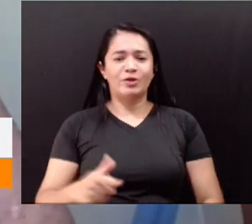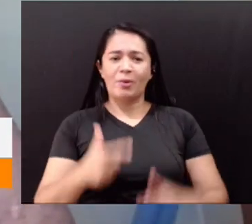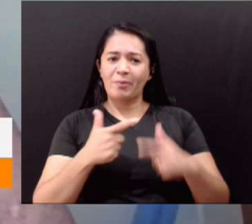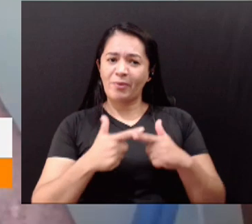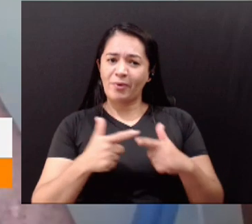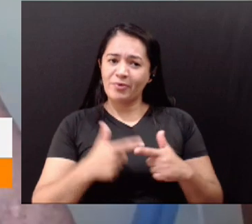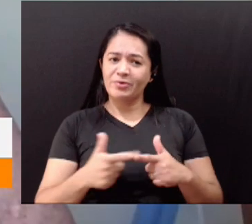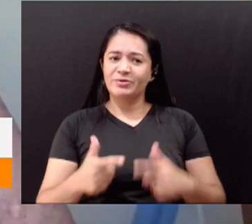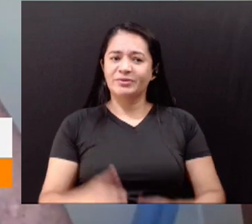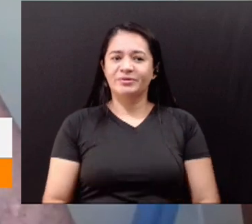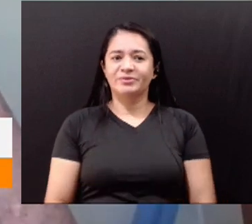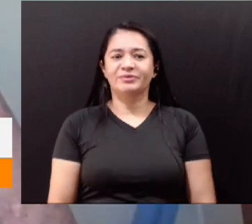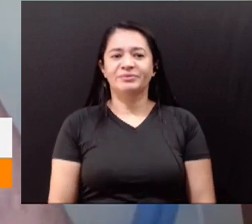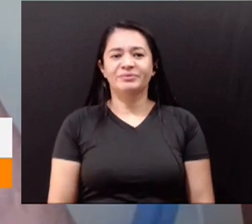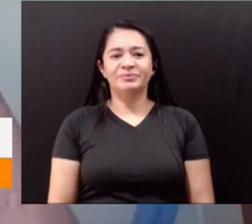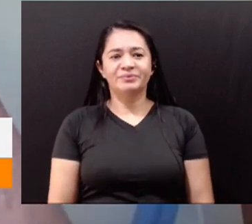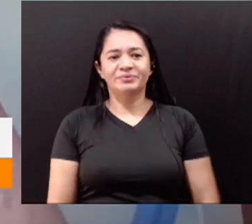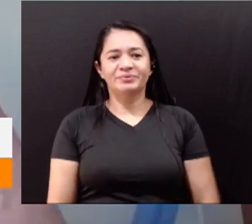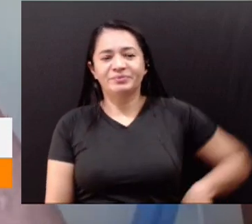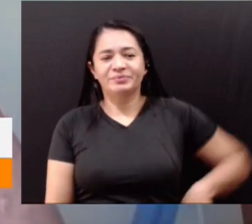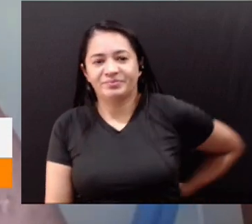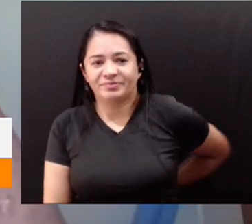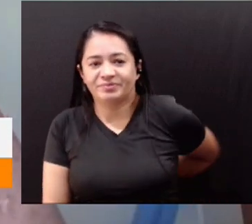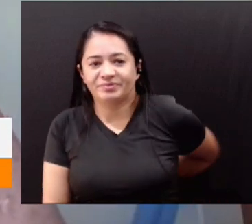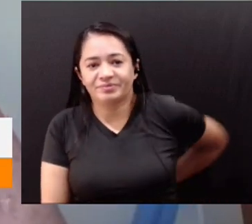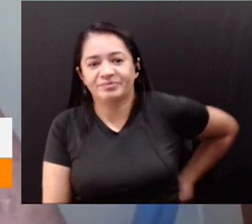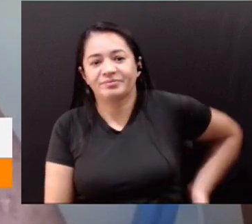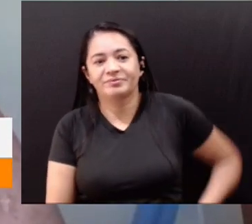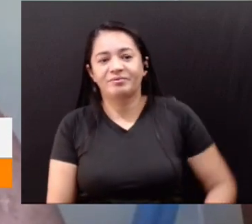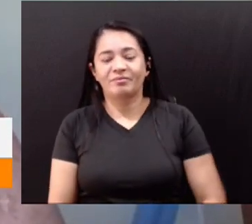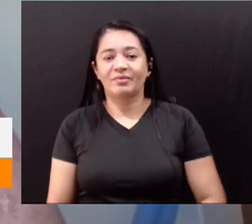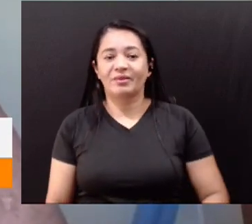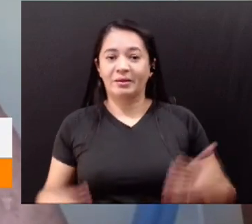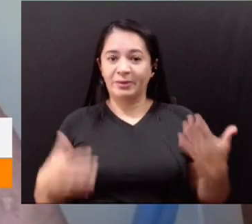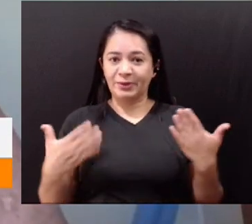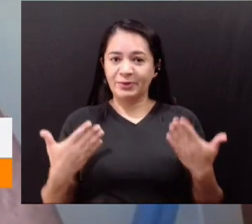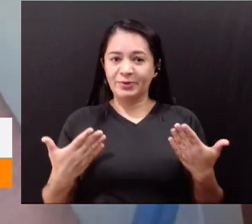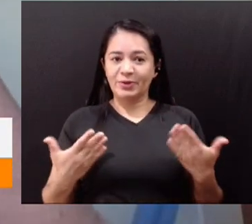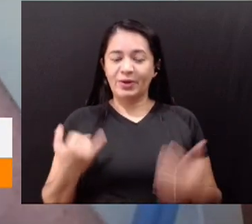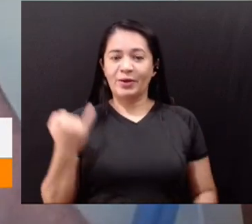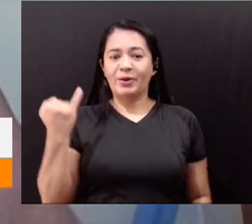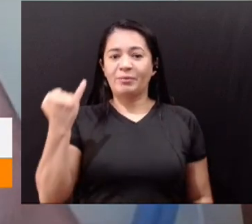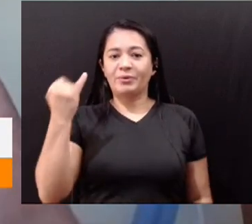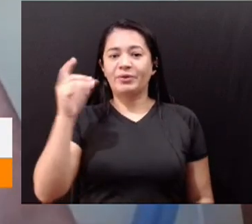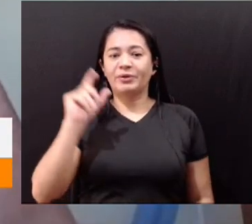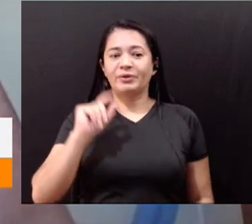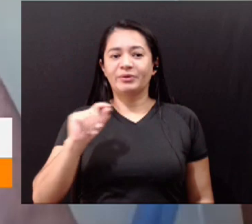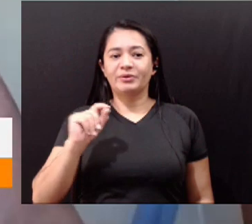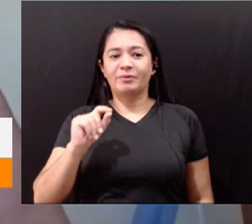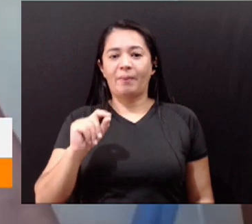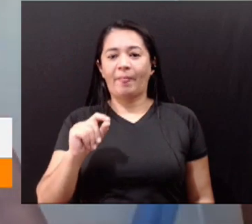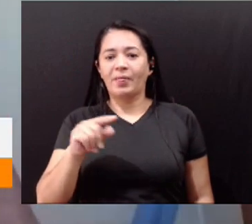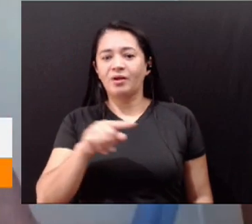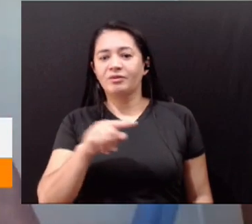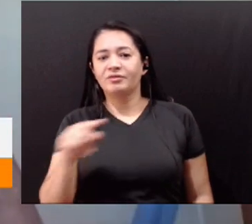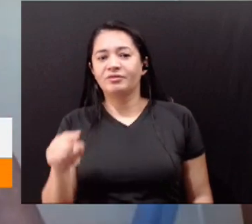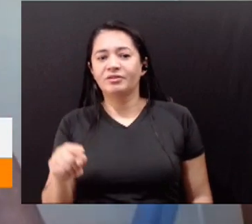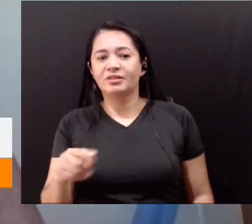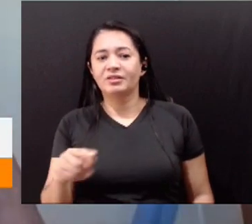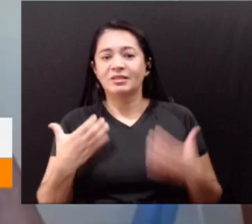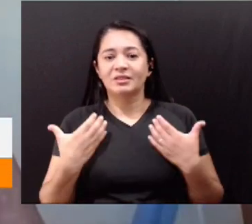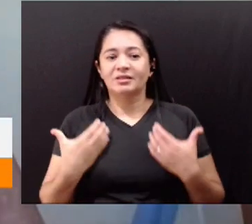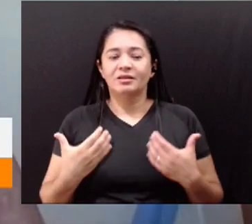dia. Então, uma coisa que é importante pensar é que para você descansar, você precisa estar